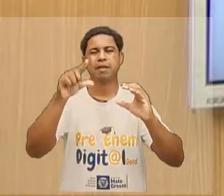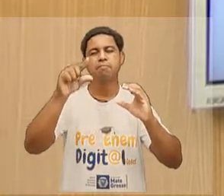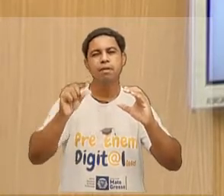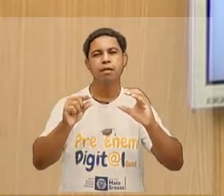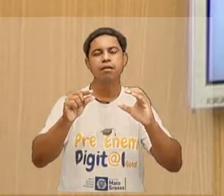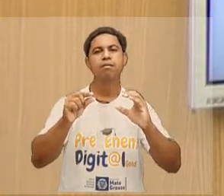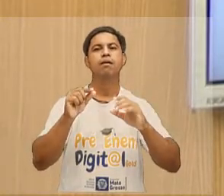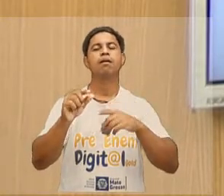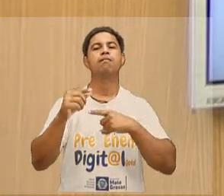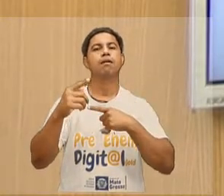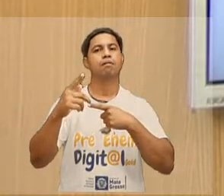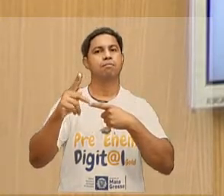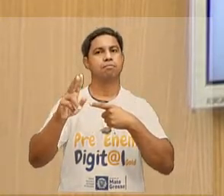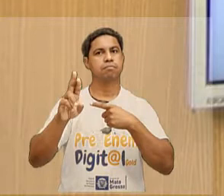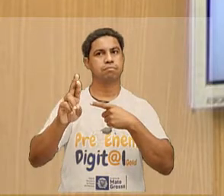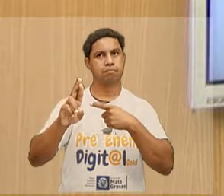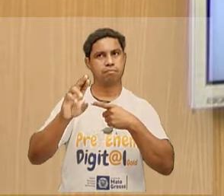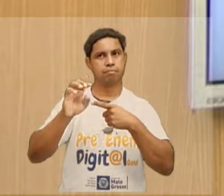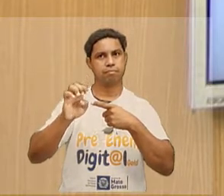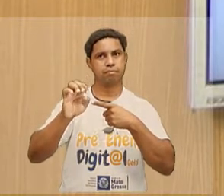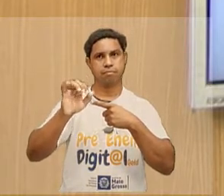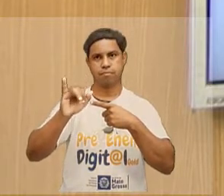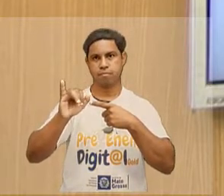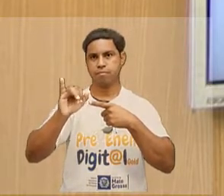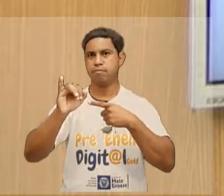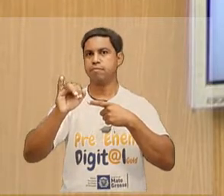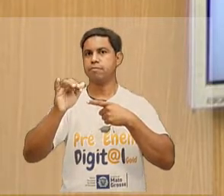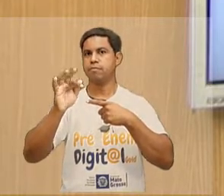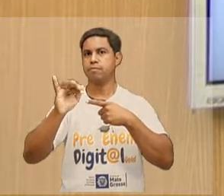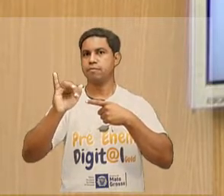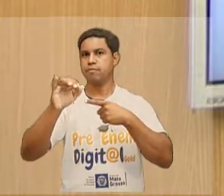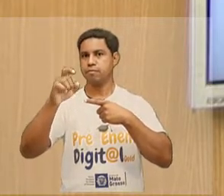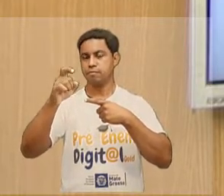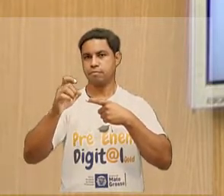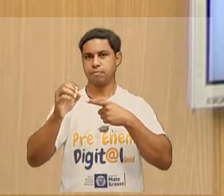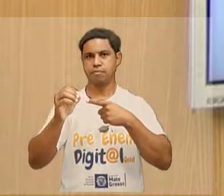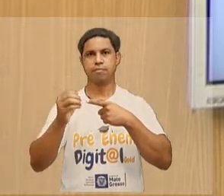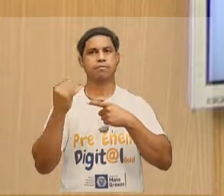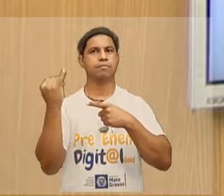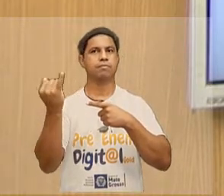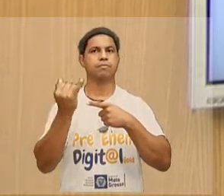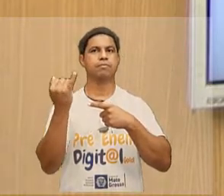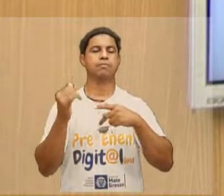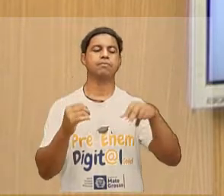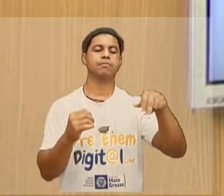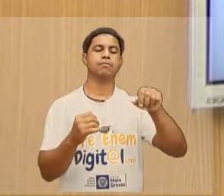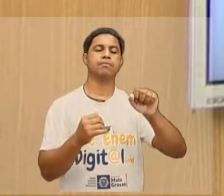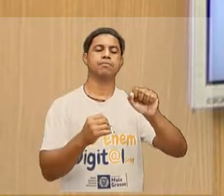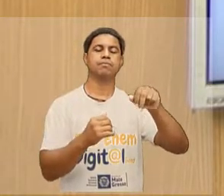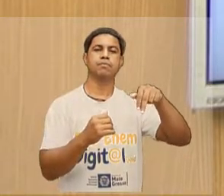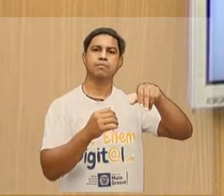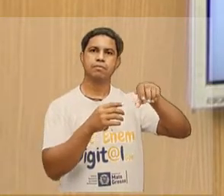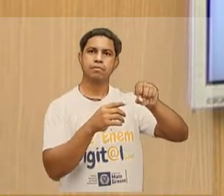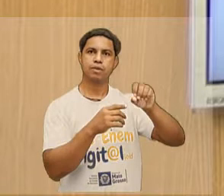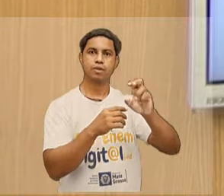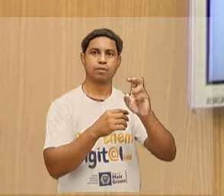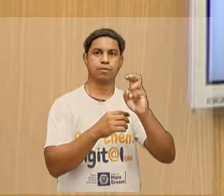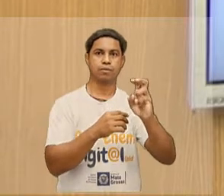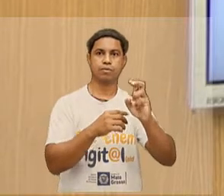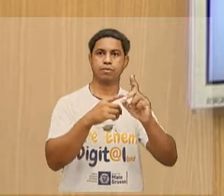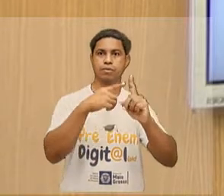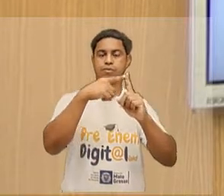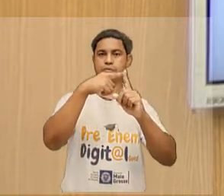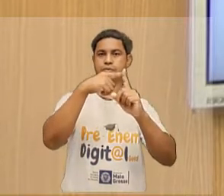na menos 6. E aqui está aí um prefixo importante. Nano Coulomb é 5 vezes